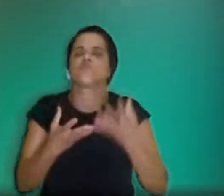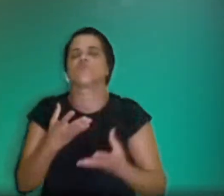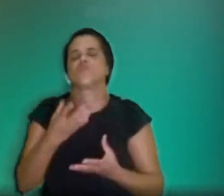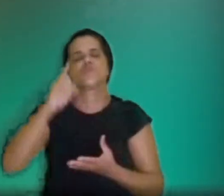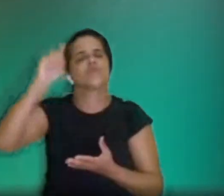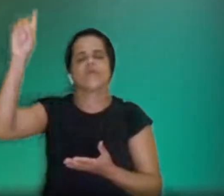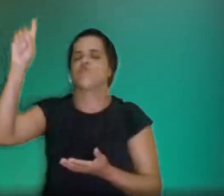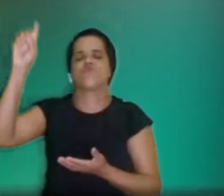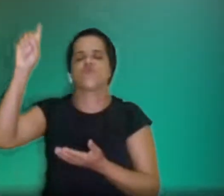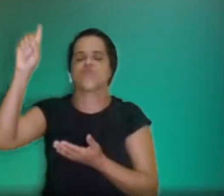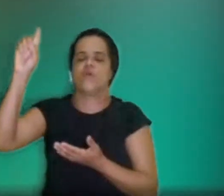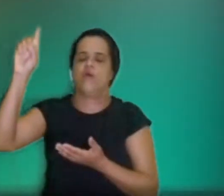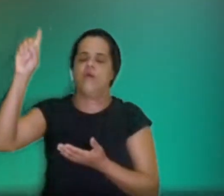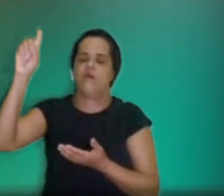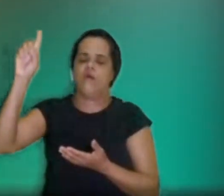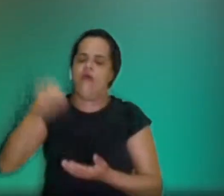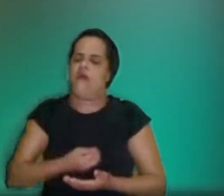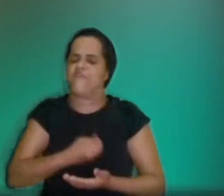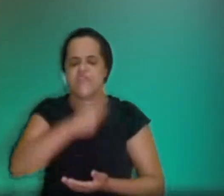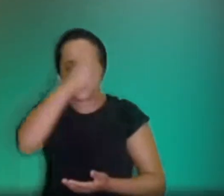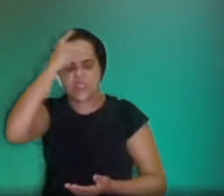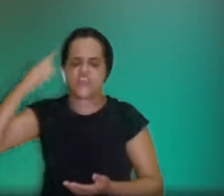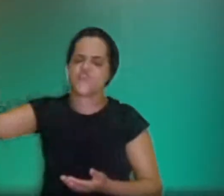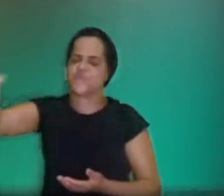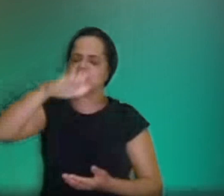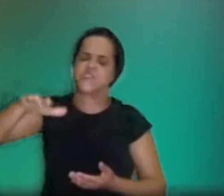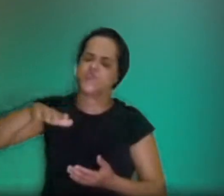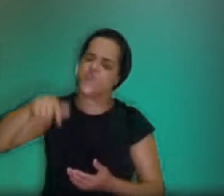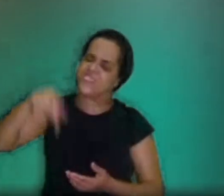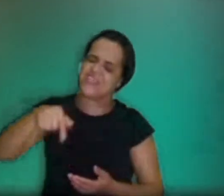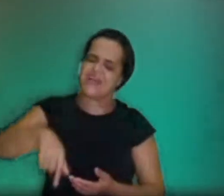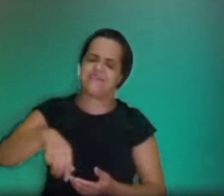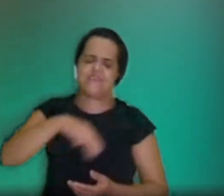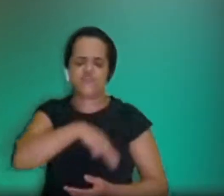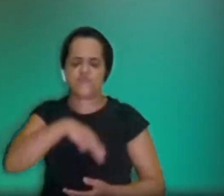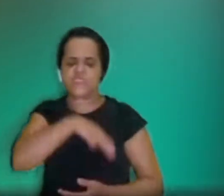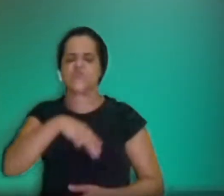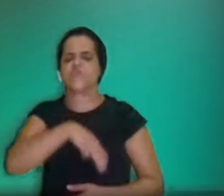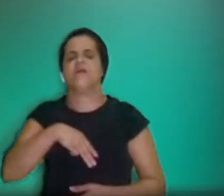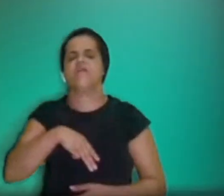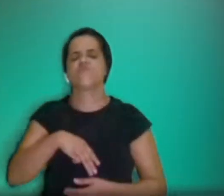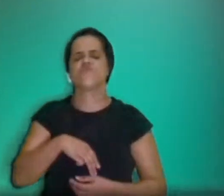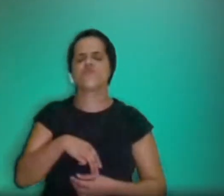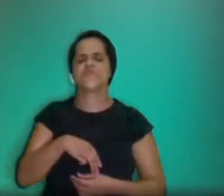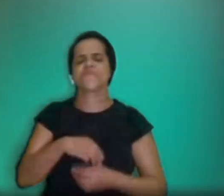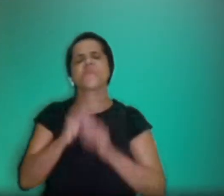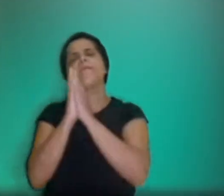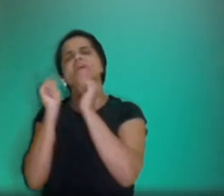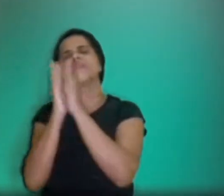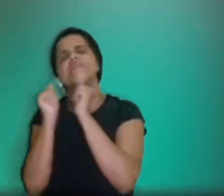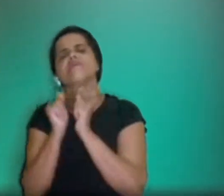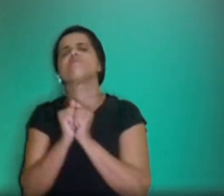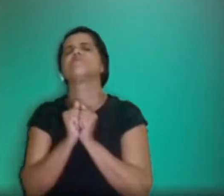suplicamos, Senhor, te clamamos, Senhor, te levantamos um clamor a Ti, Senhor, por as vidas dos nossos missionários que estão nos campos